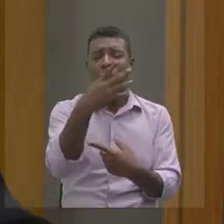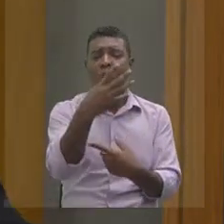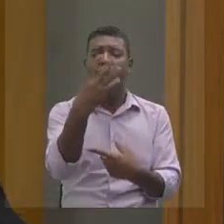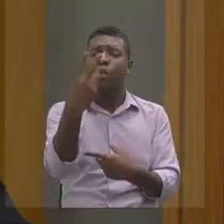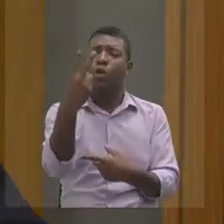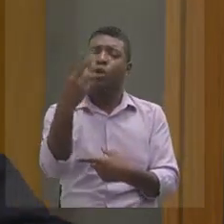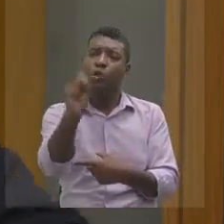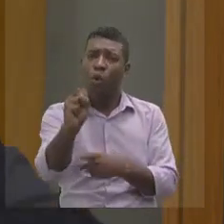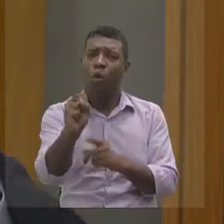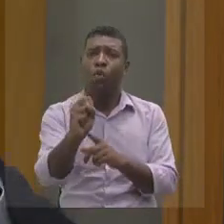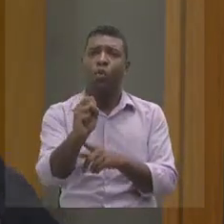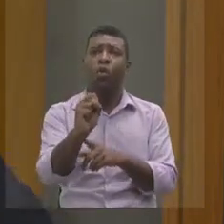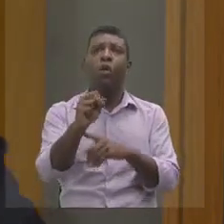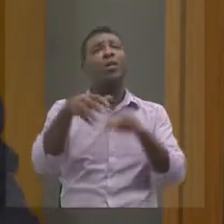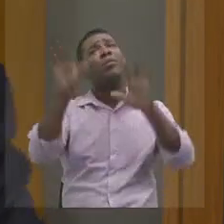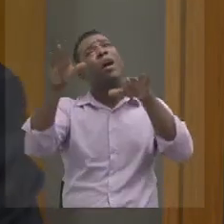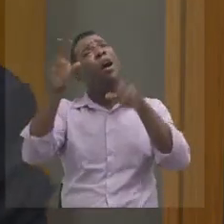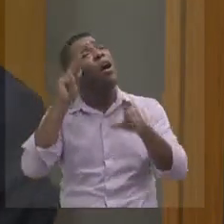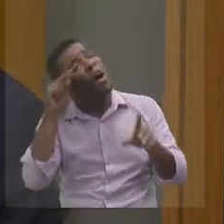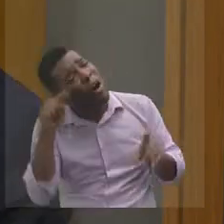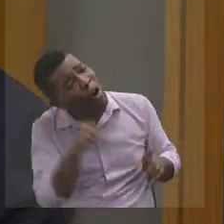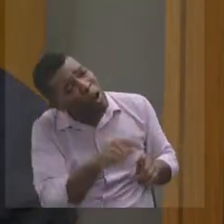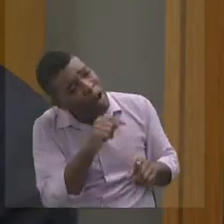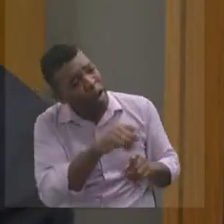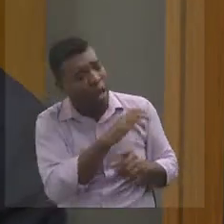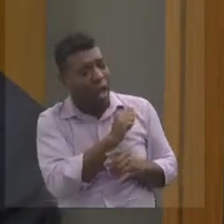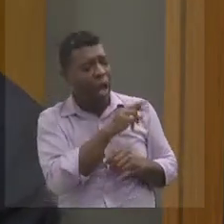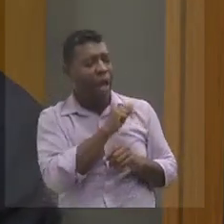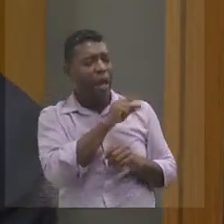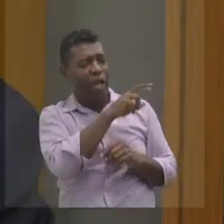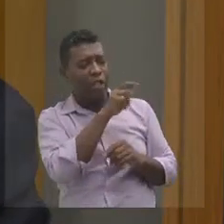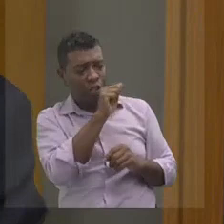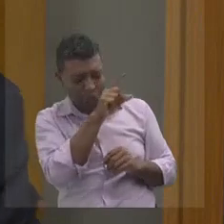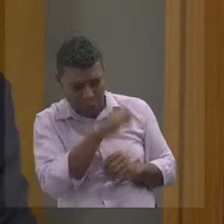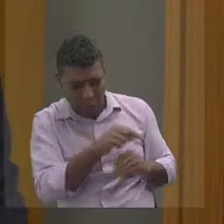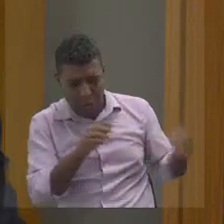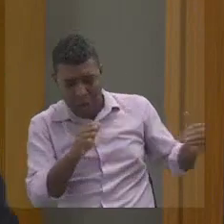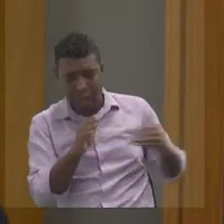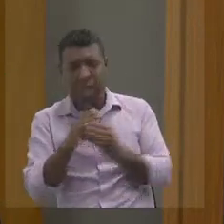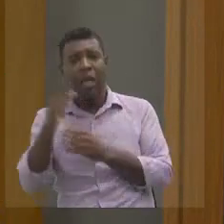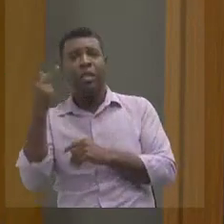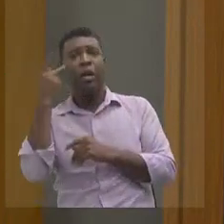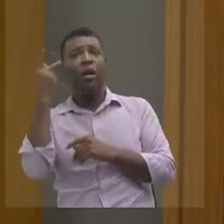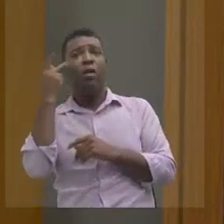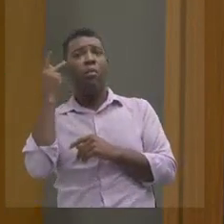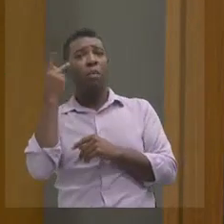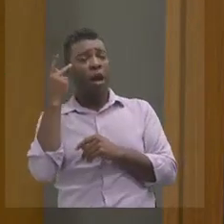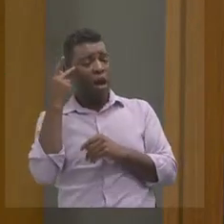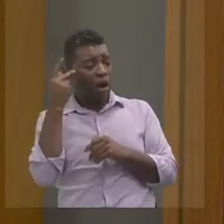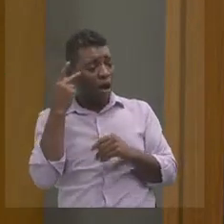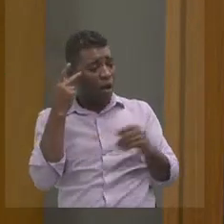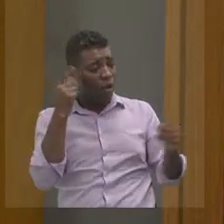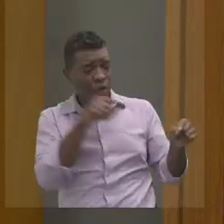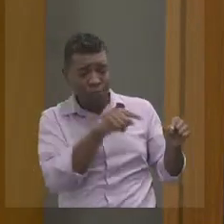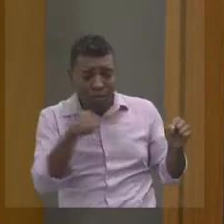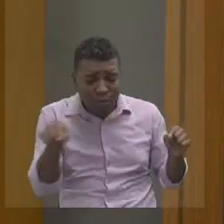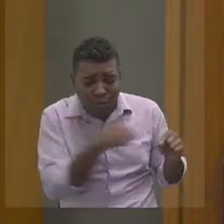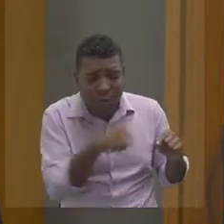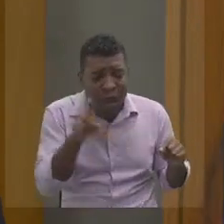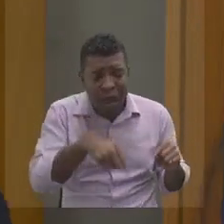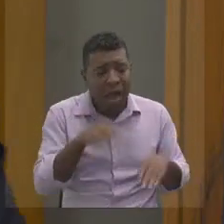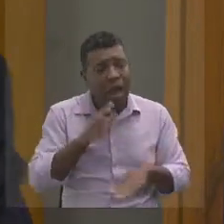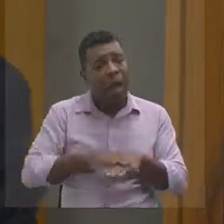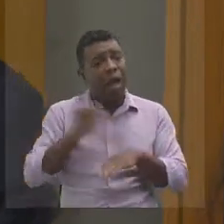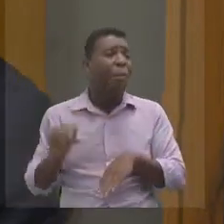MG 428 que ligar achar o estado de São Paulo esta Rodovia é uma das mais importantes de Minas Gerais